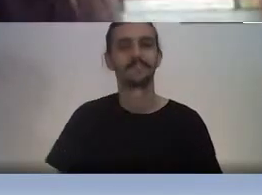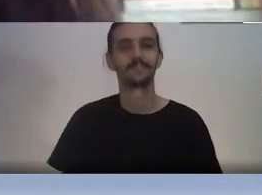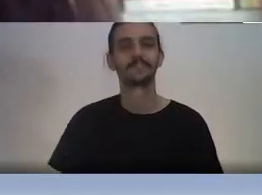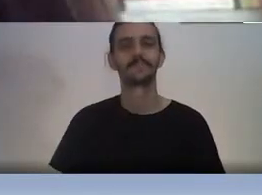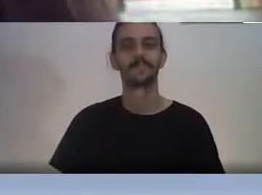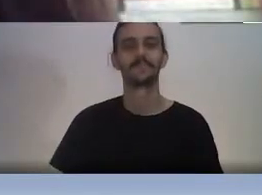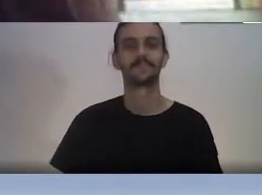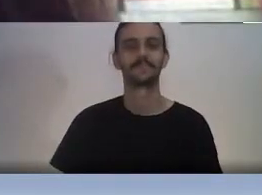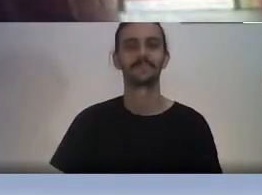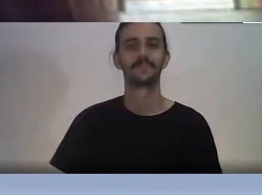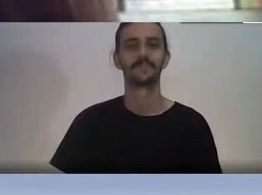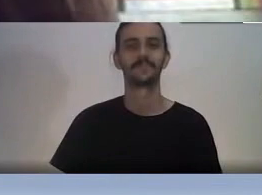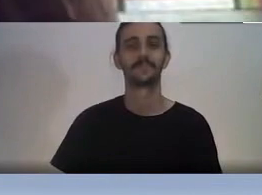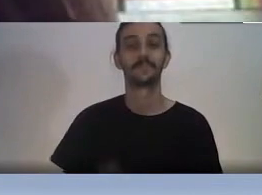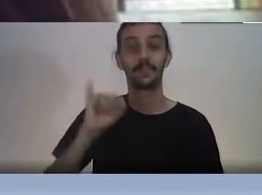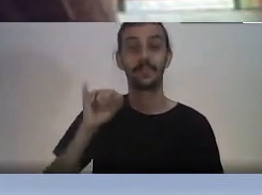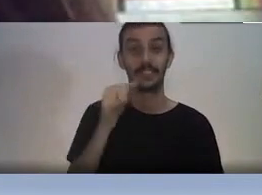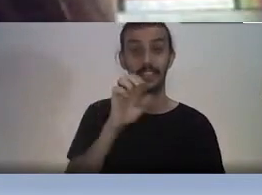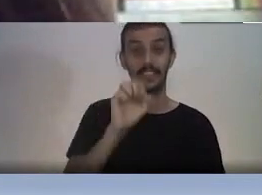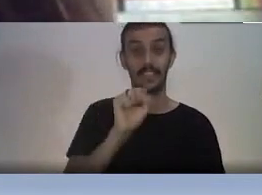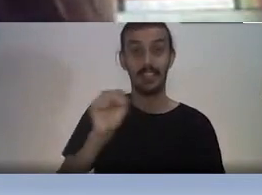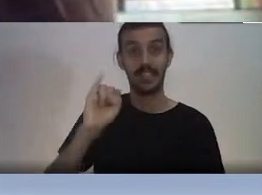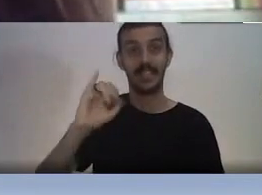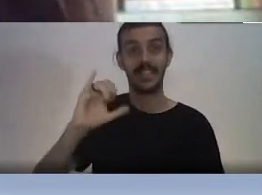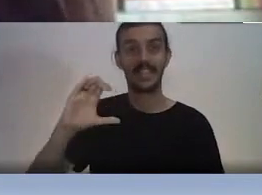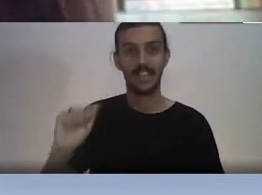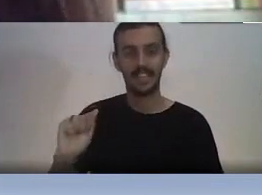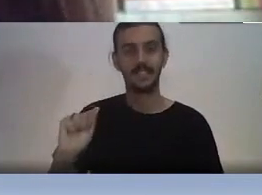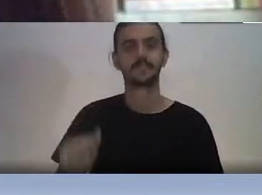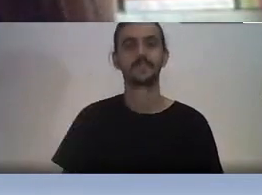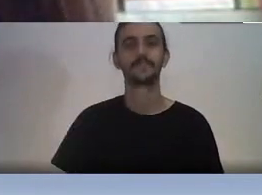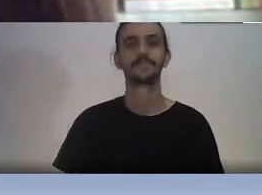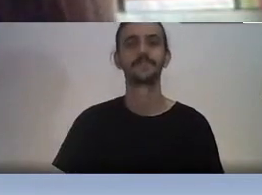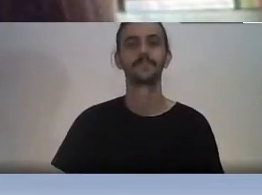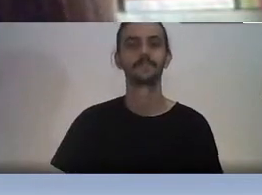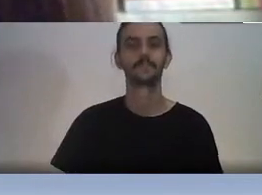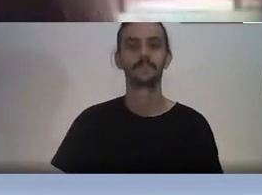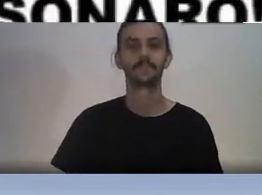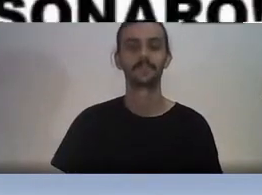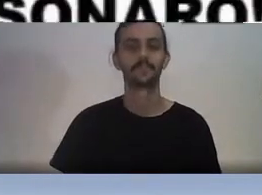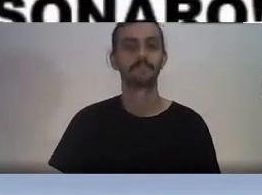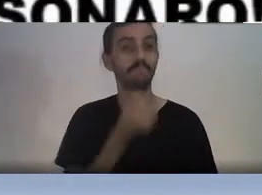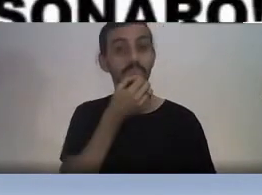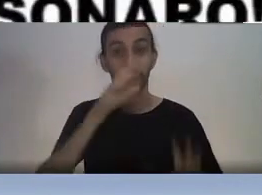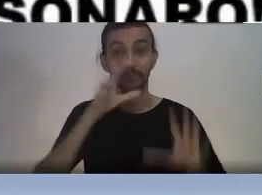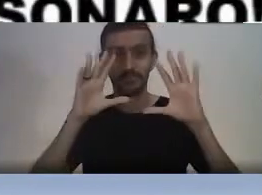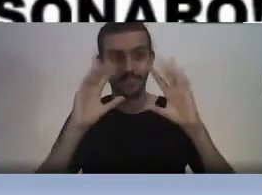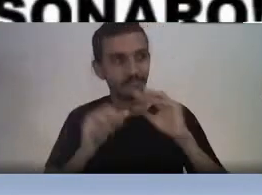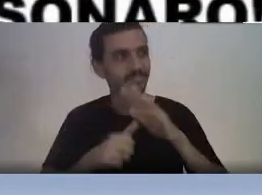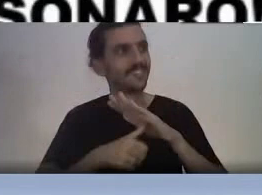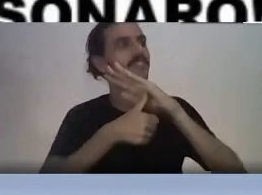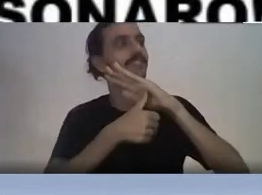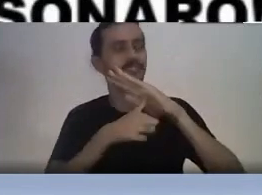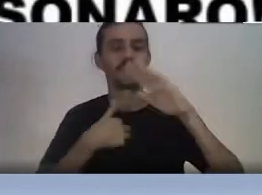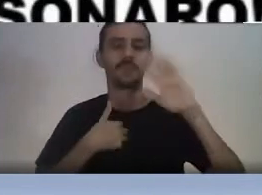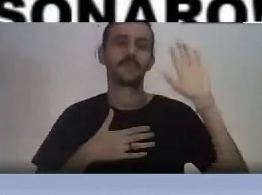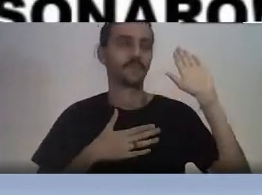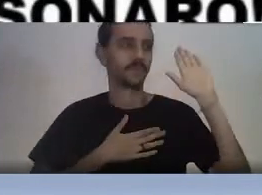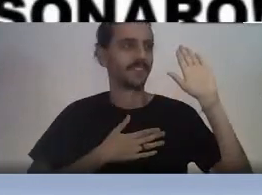Jéssica Laís Silva Antunes. Boa noite, reitora. Assim eu prometo.